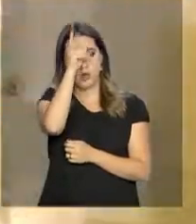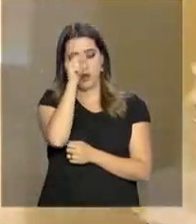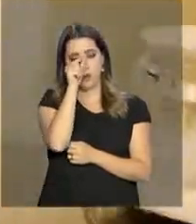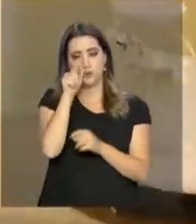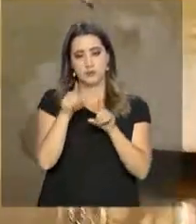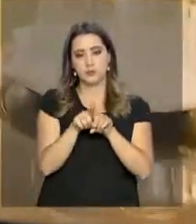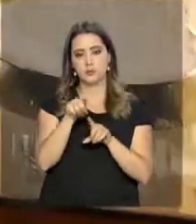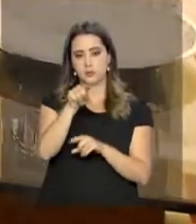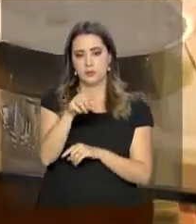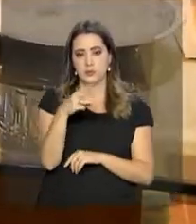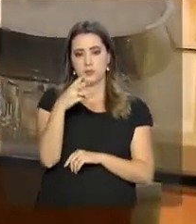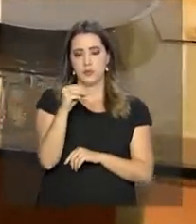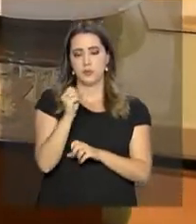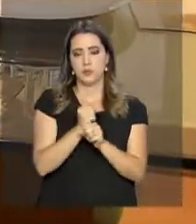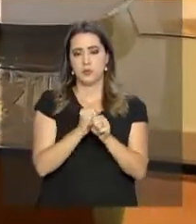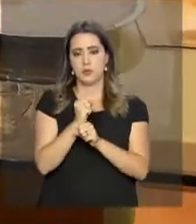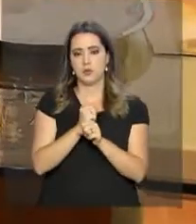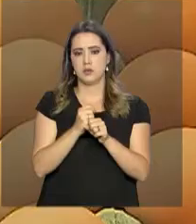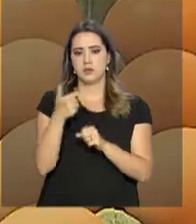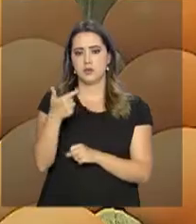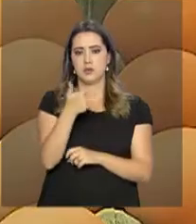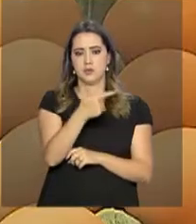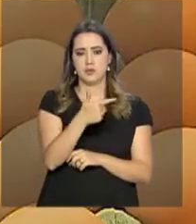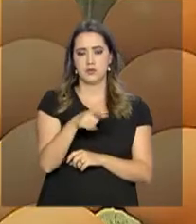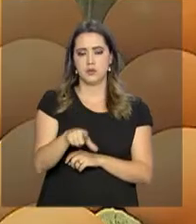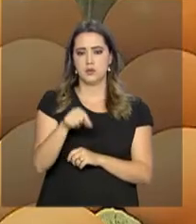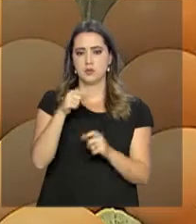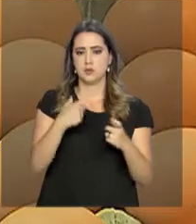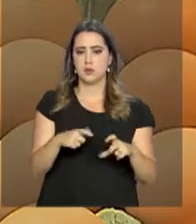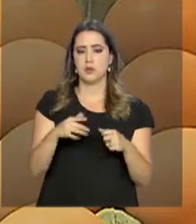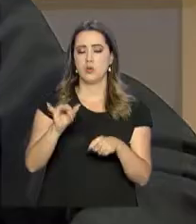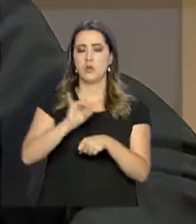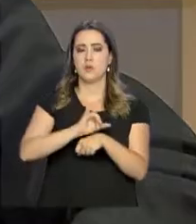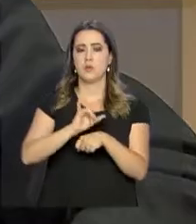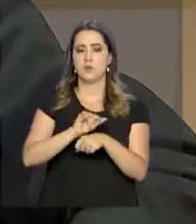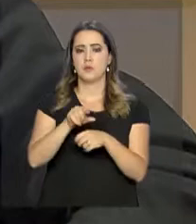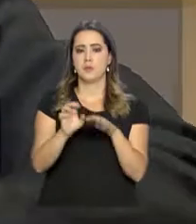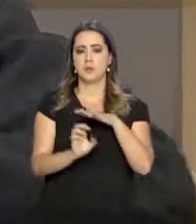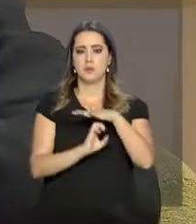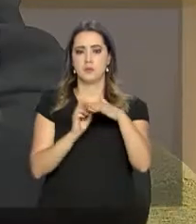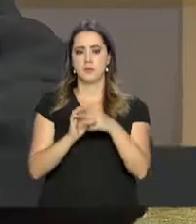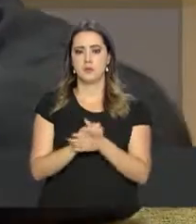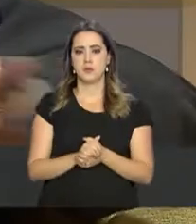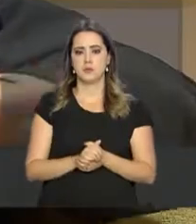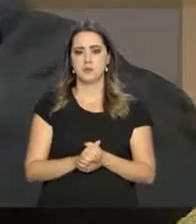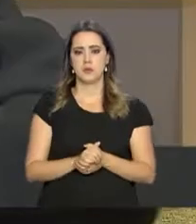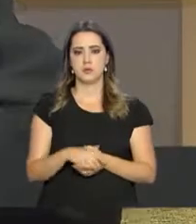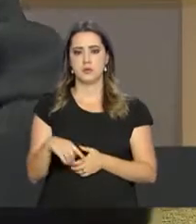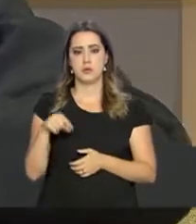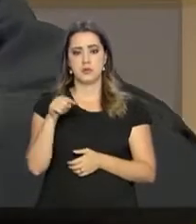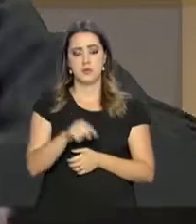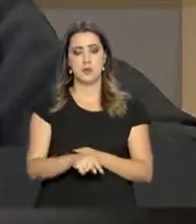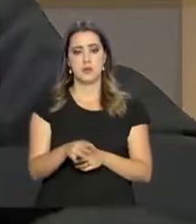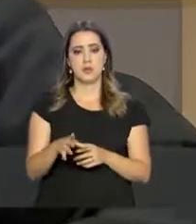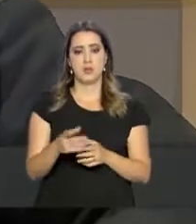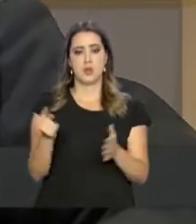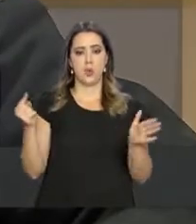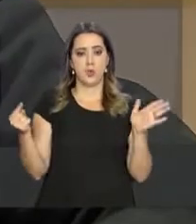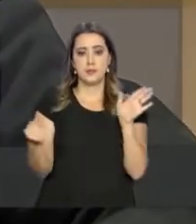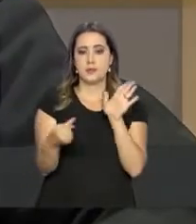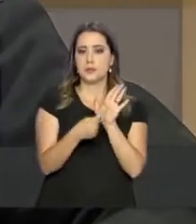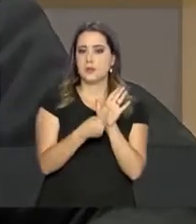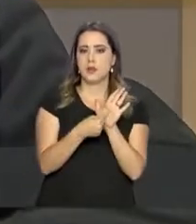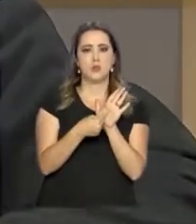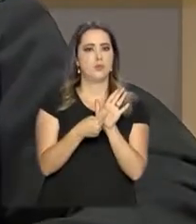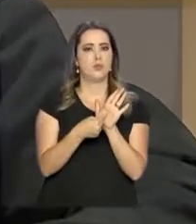30 anos ea 22 escolheu a região como sede de sua empresa centro do país aqui nós conseguimos fazer distribuição nós temos um